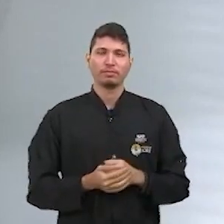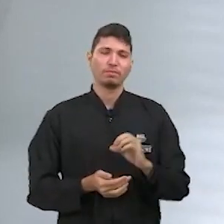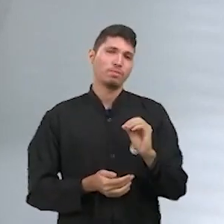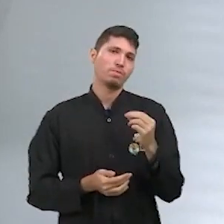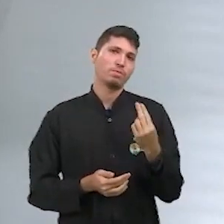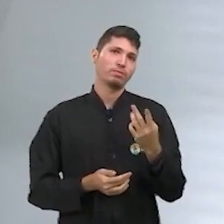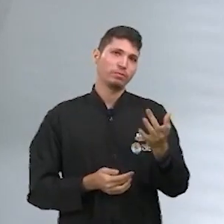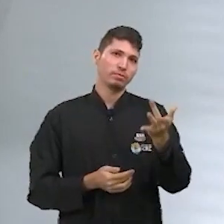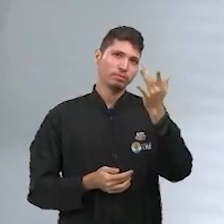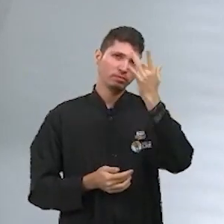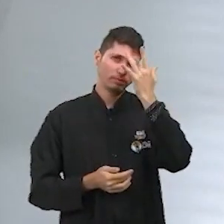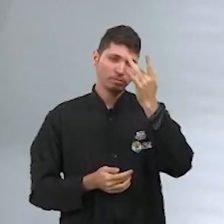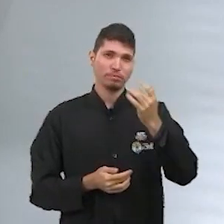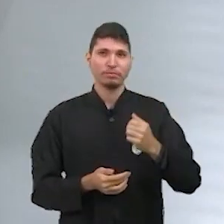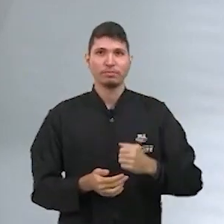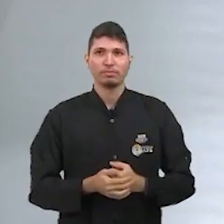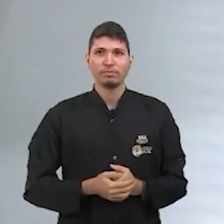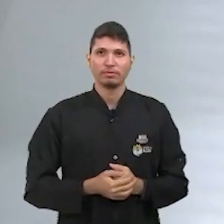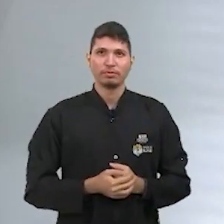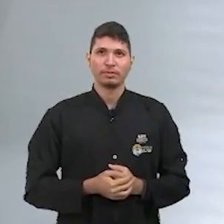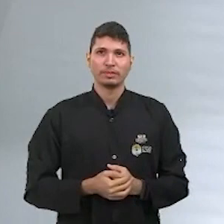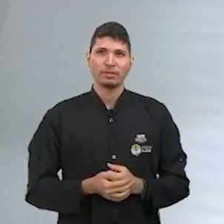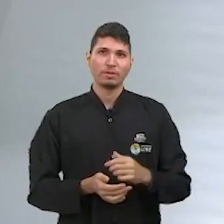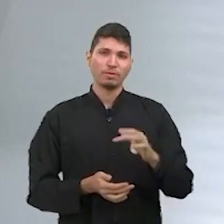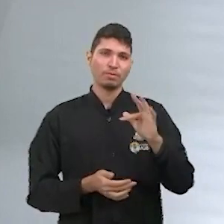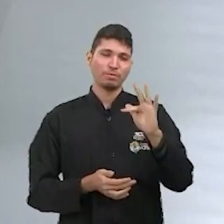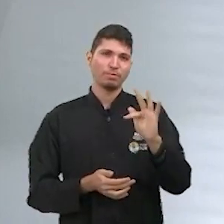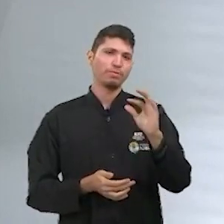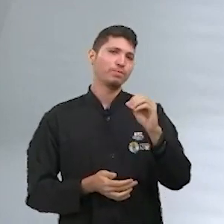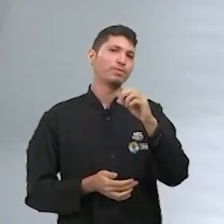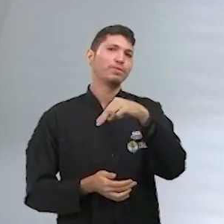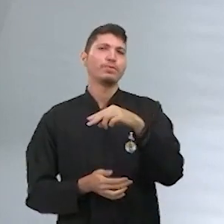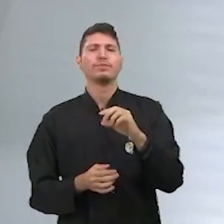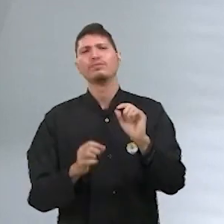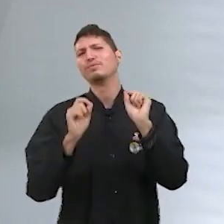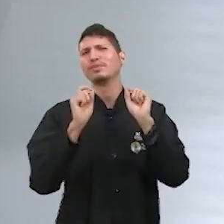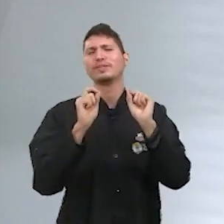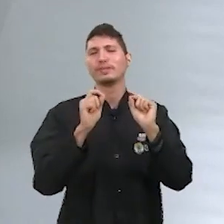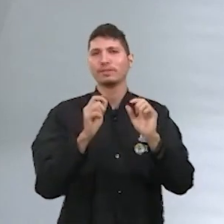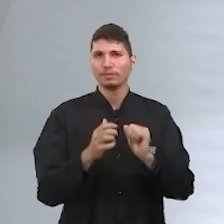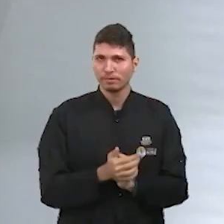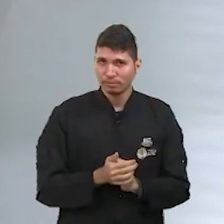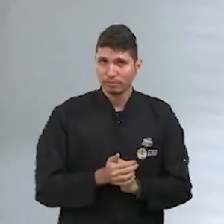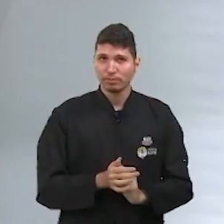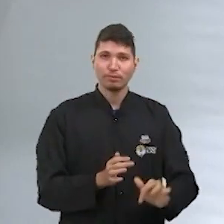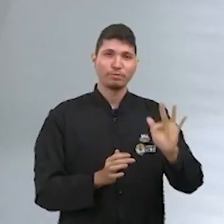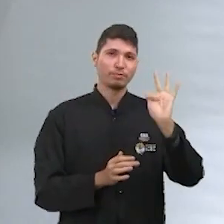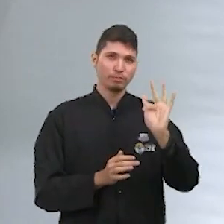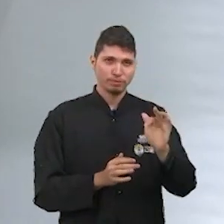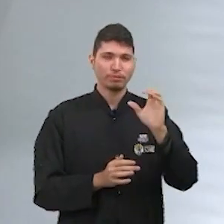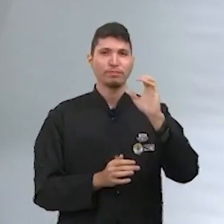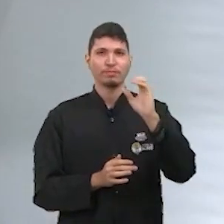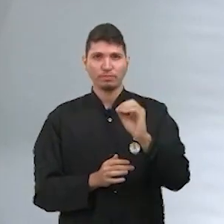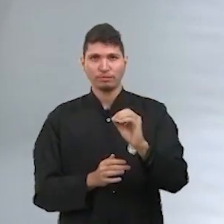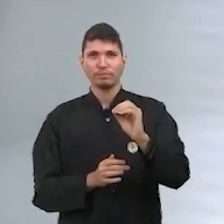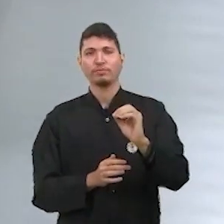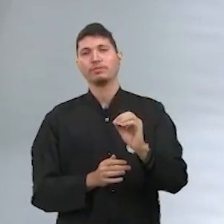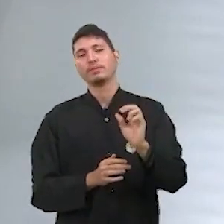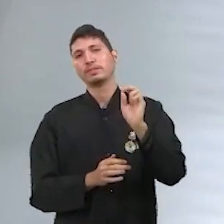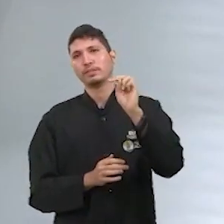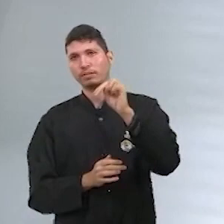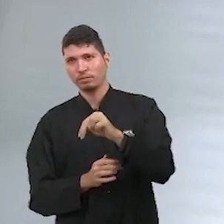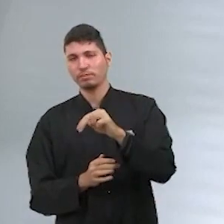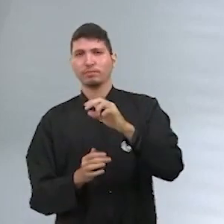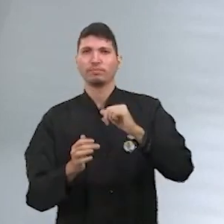se fosse FON. O que é FON? Flúor, oxigênio, nitrogênio. Então, ligação